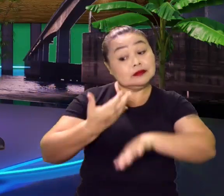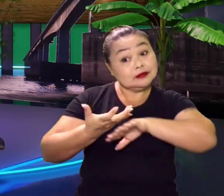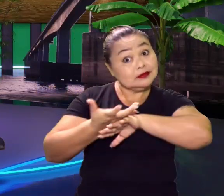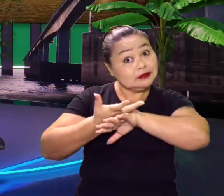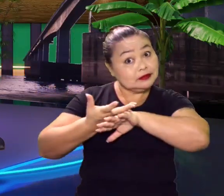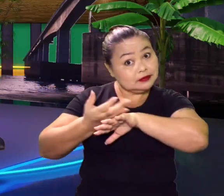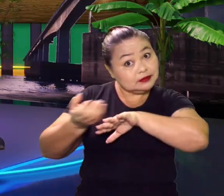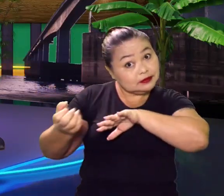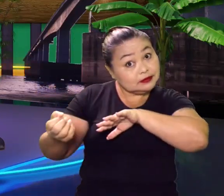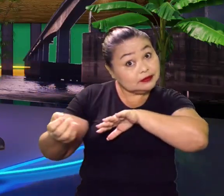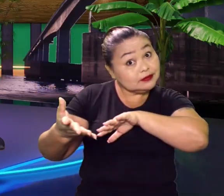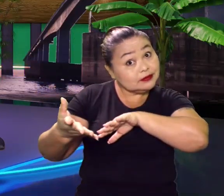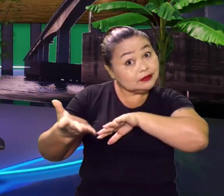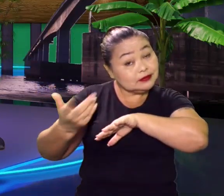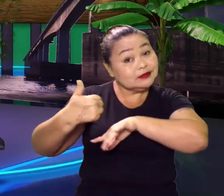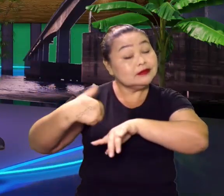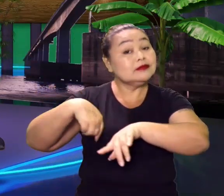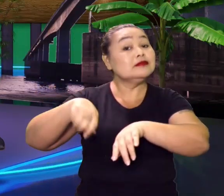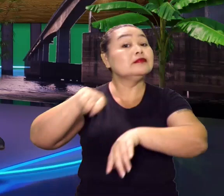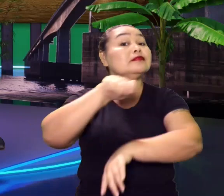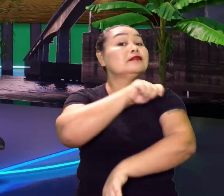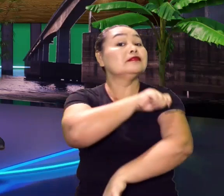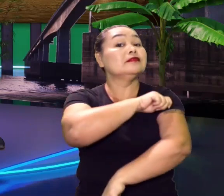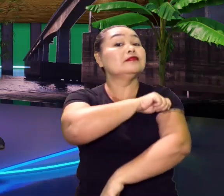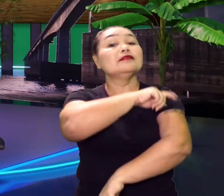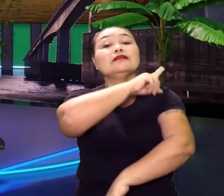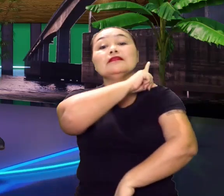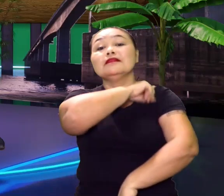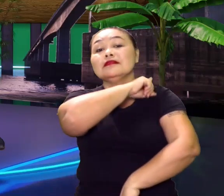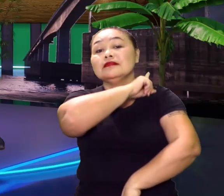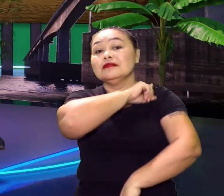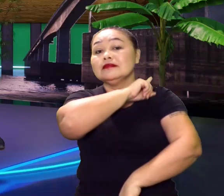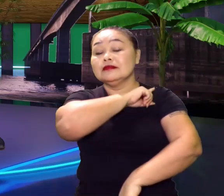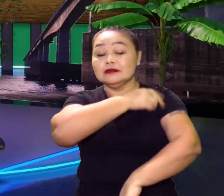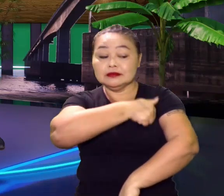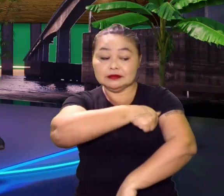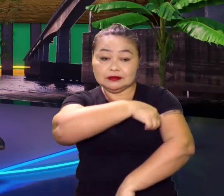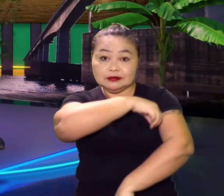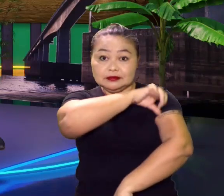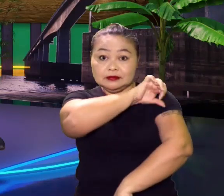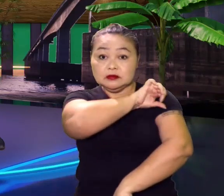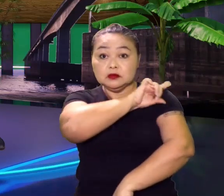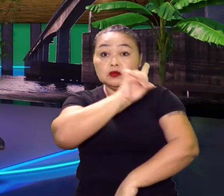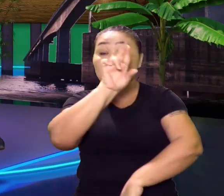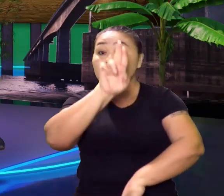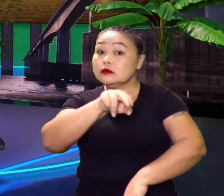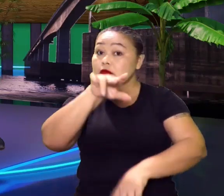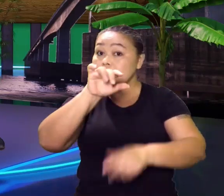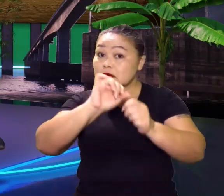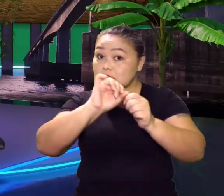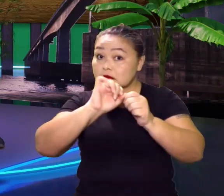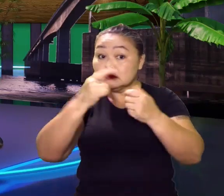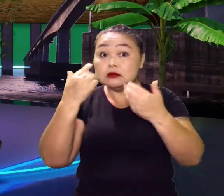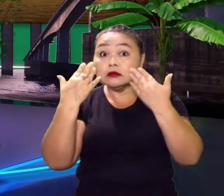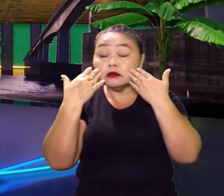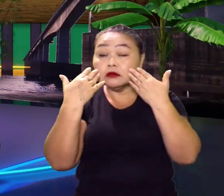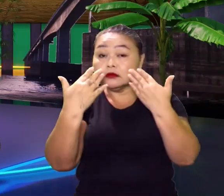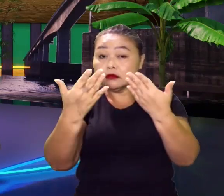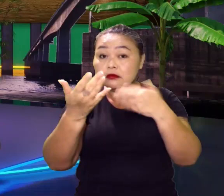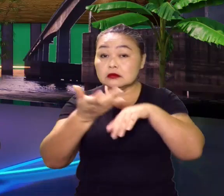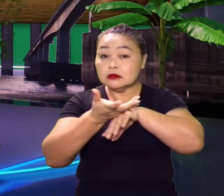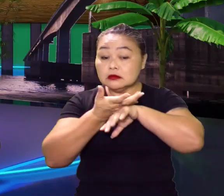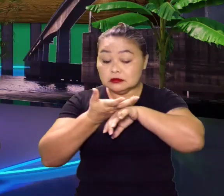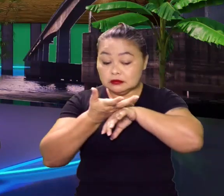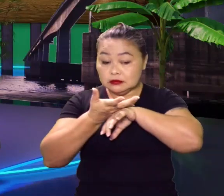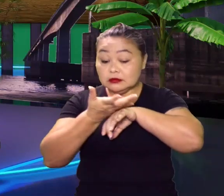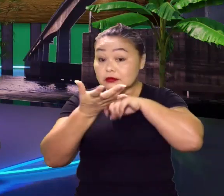para o aluno do primeiro ano, está chegando agora vendo fundamental, nunca viu essa disciplina, mas agora ele está vendo uma